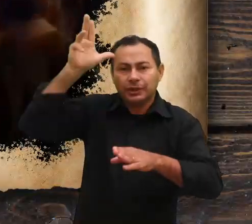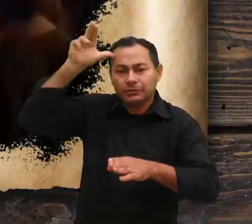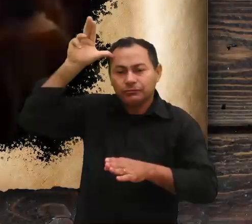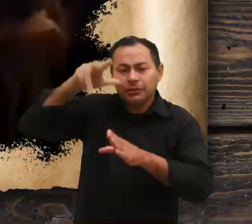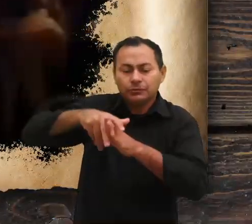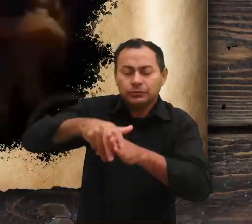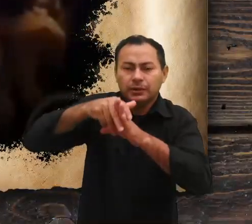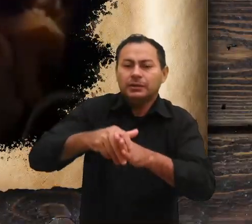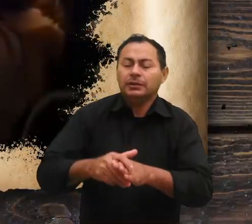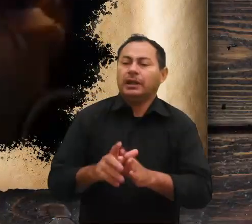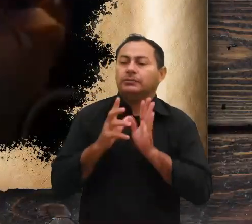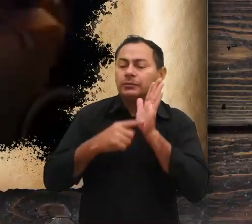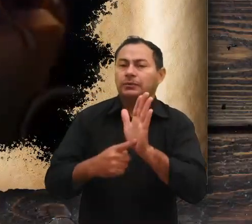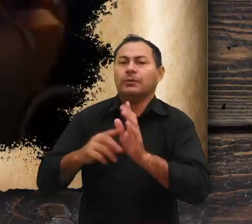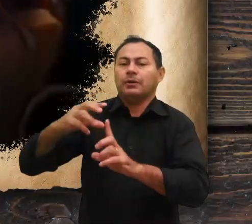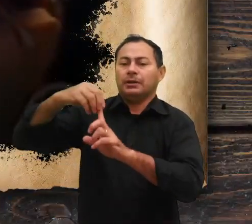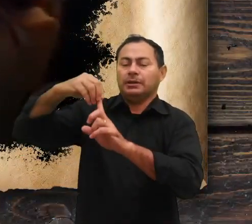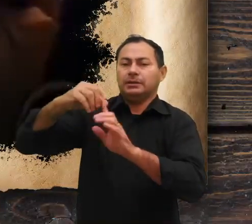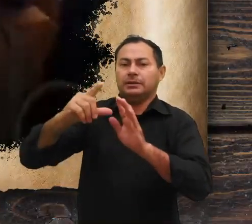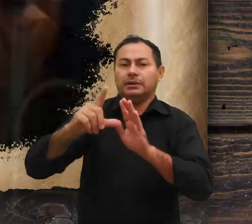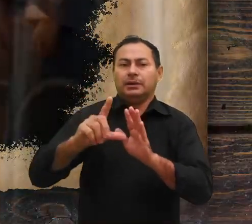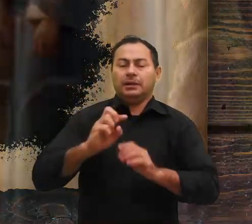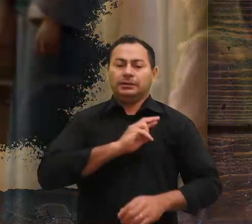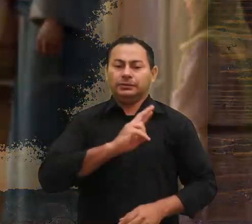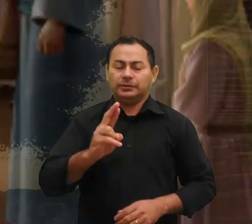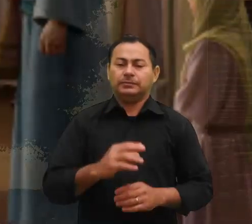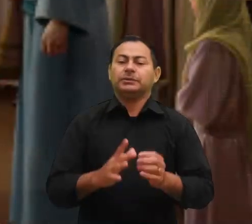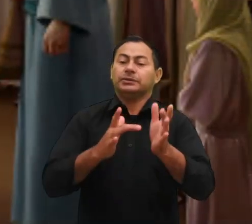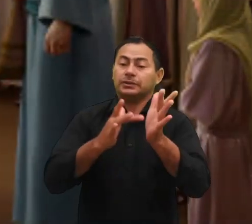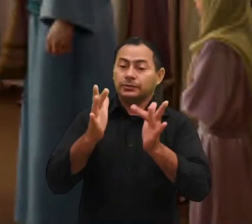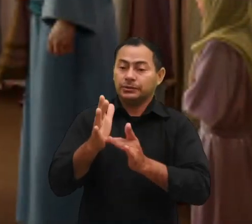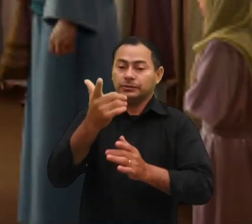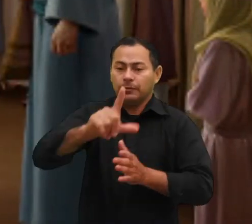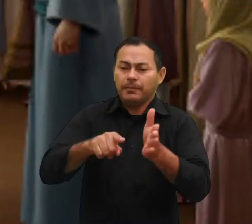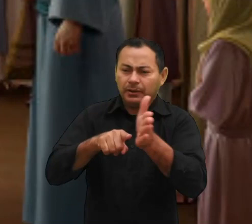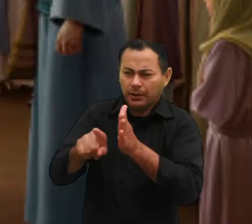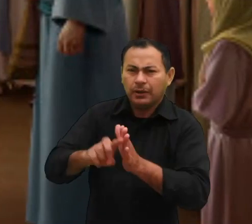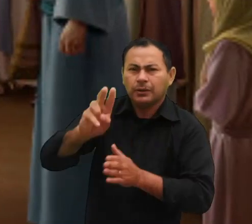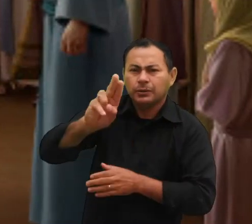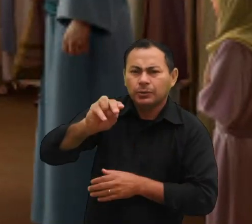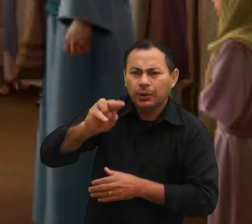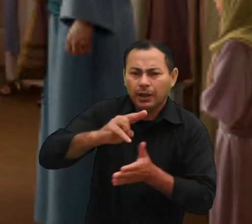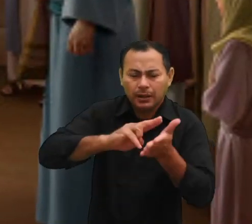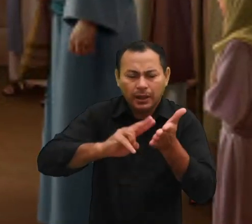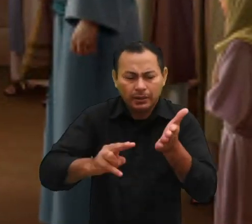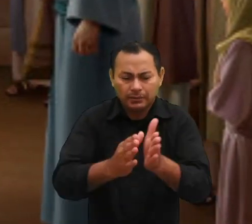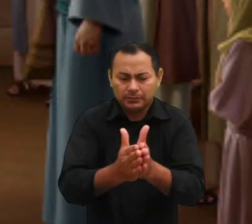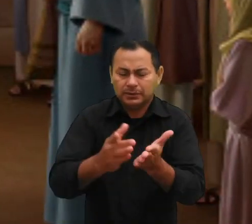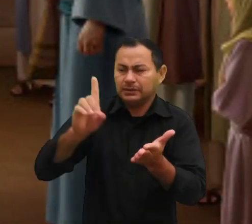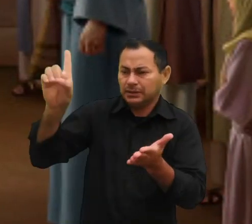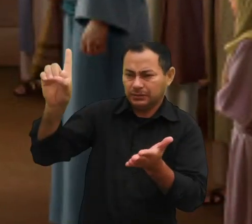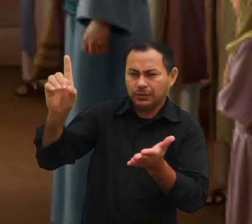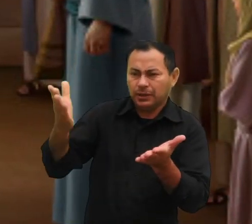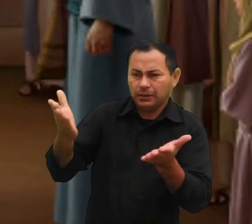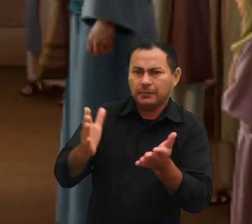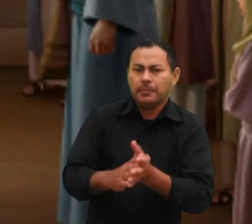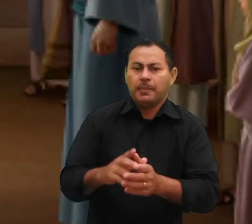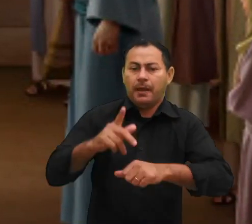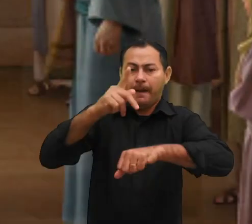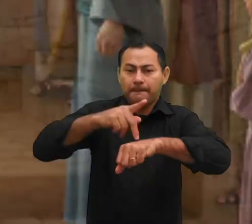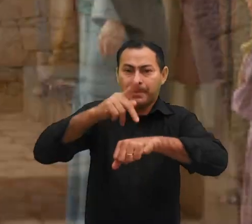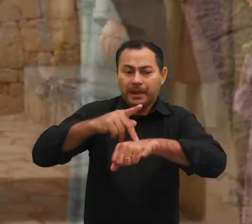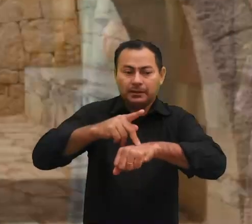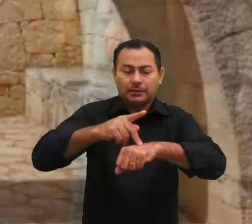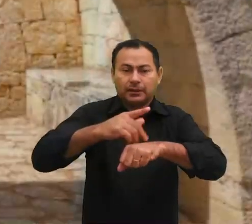se indispor com os líderes religiosos, Jesus fez outra vez a pergunta: vocês nunca leram isso nas Escrituras?